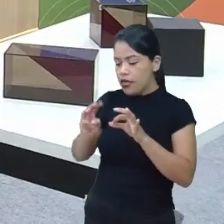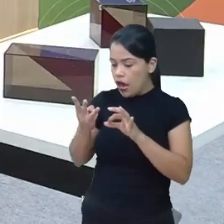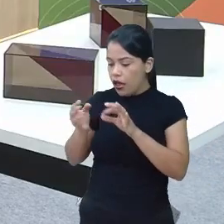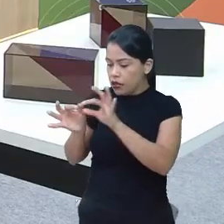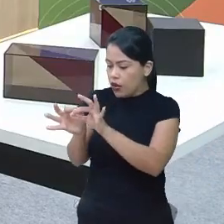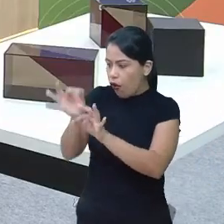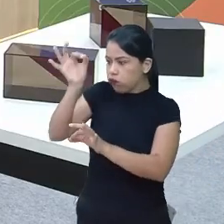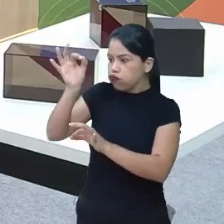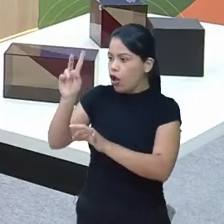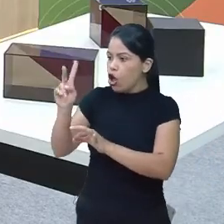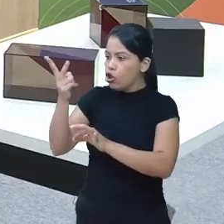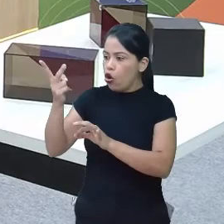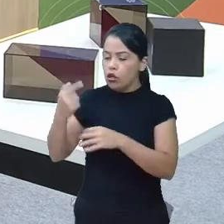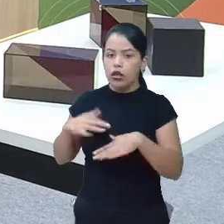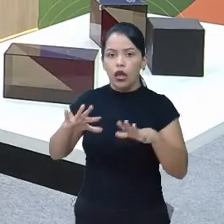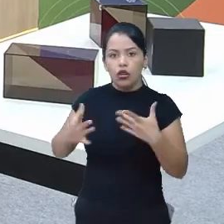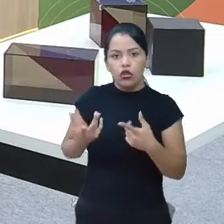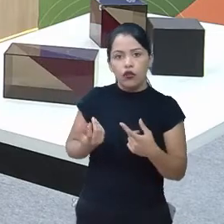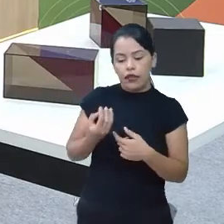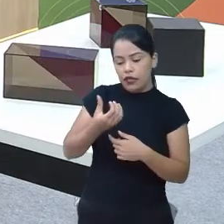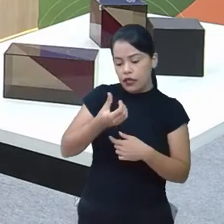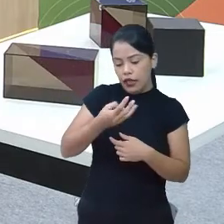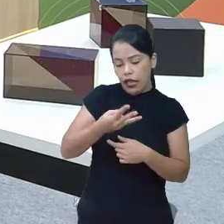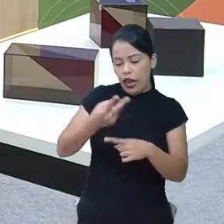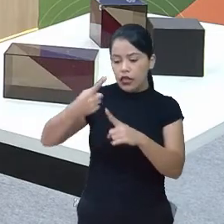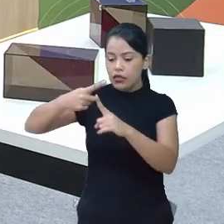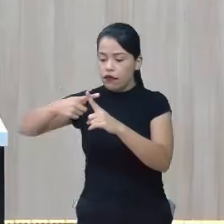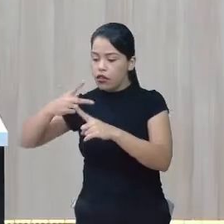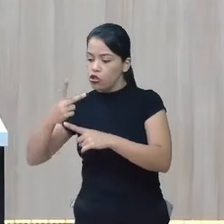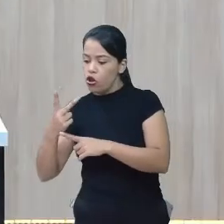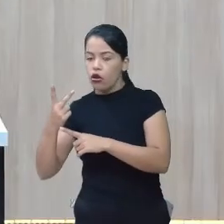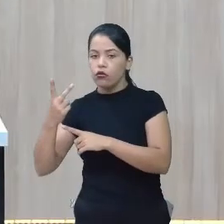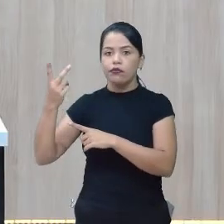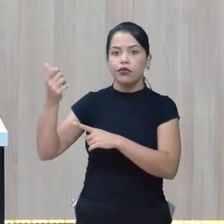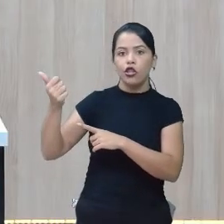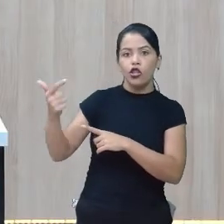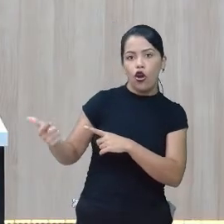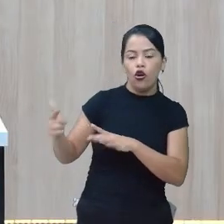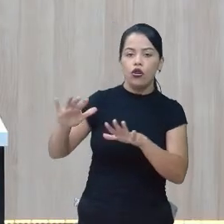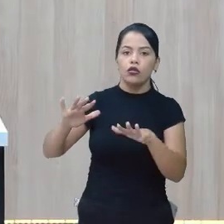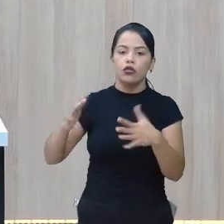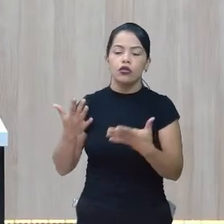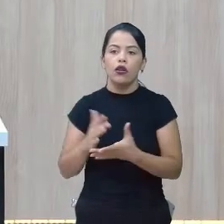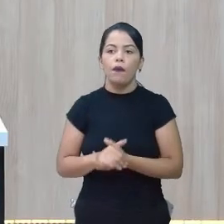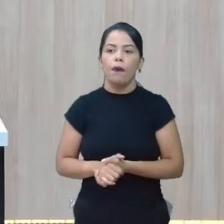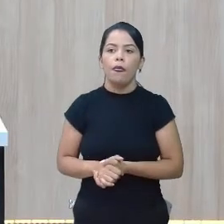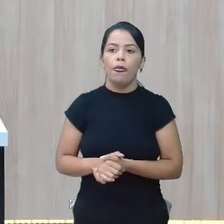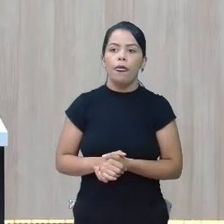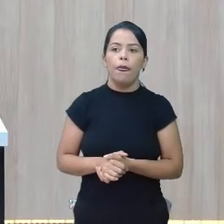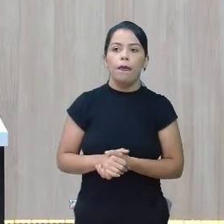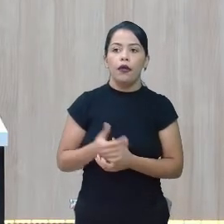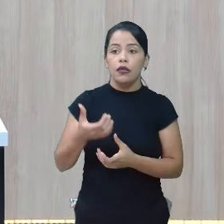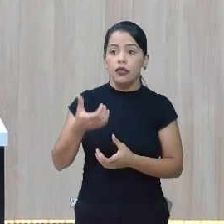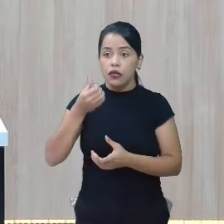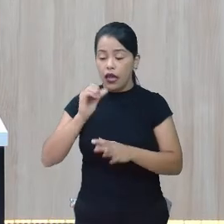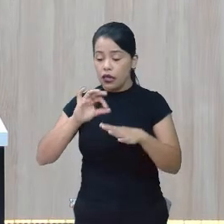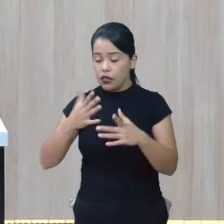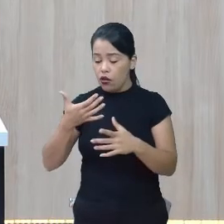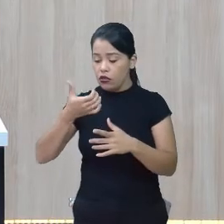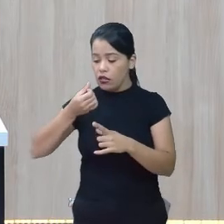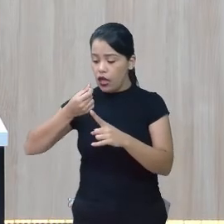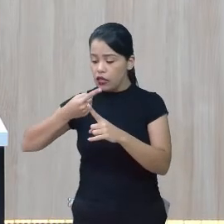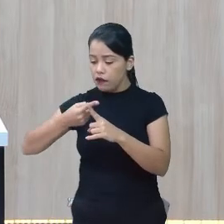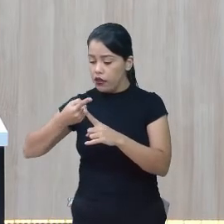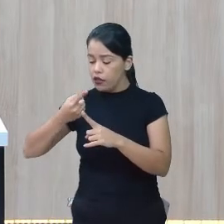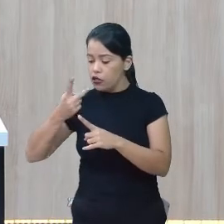gente multiplicou, achamos 12 cubinhos. Isso acaba sendo uma maneira intuitiva da gente lembrar que para calcular